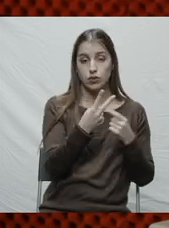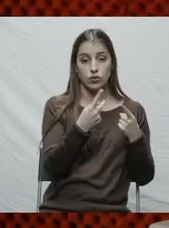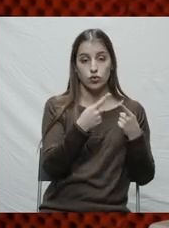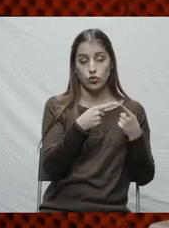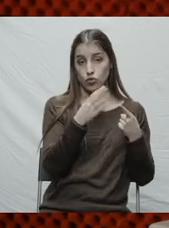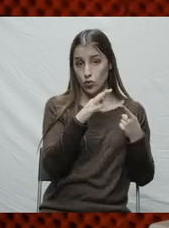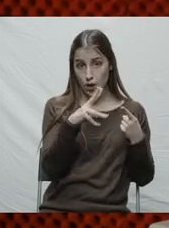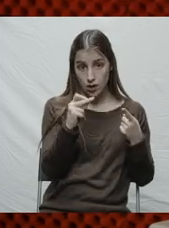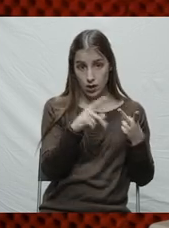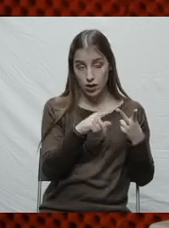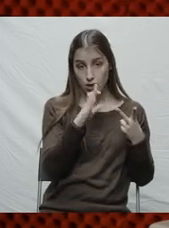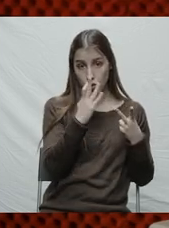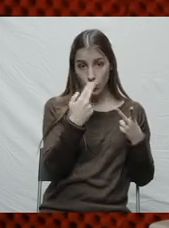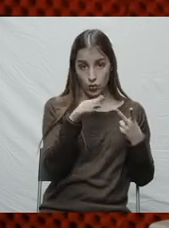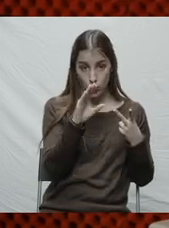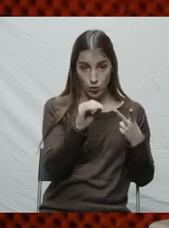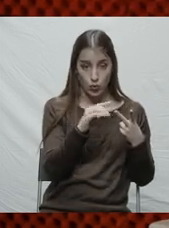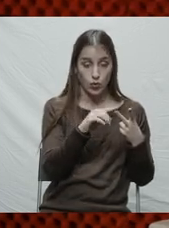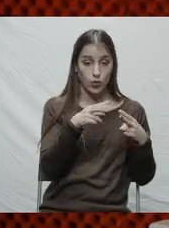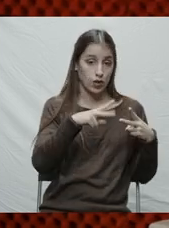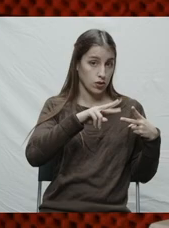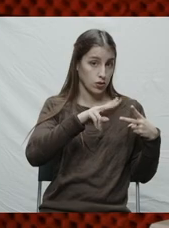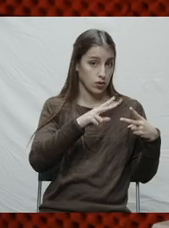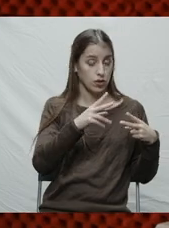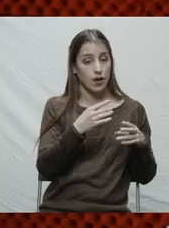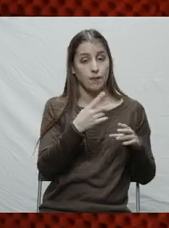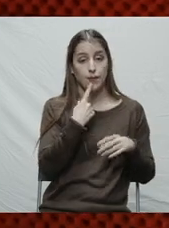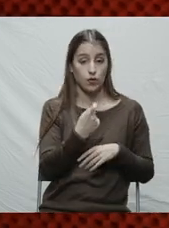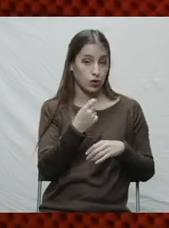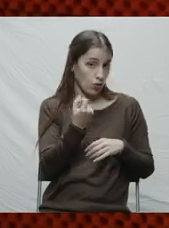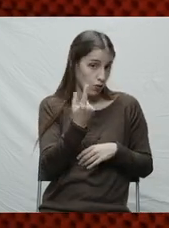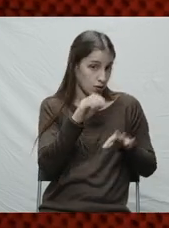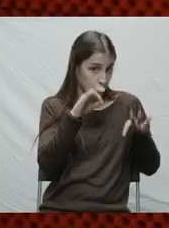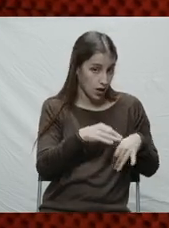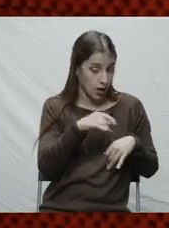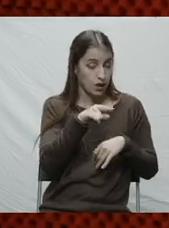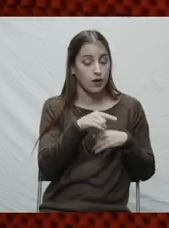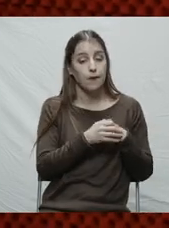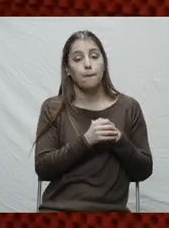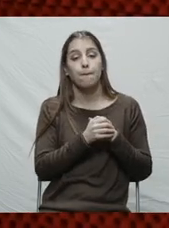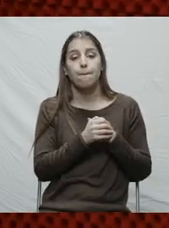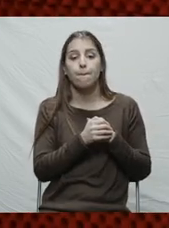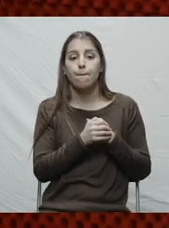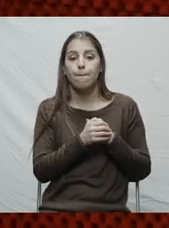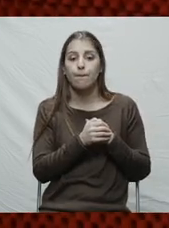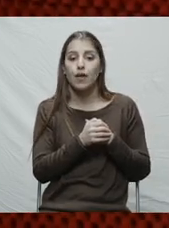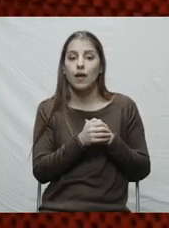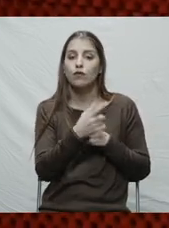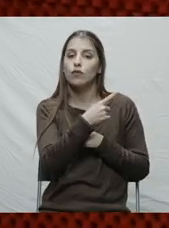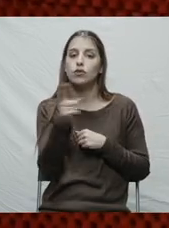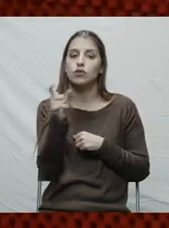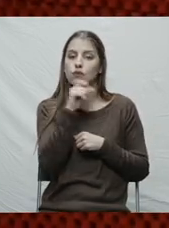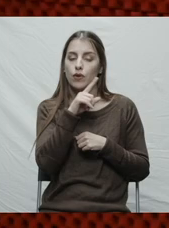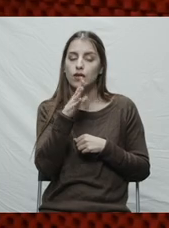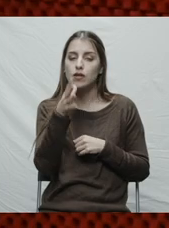Hugo, e isto é quase é a pergunta quase final deste encontro, que é o que é que